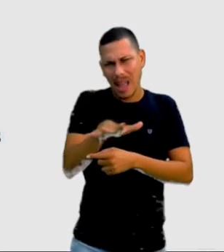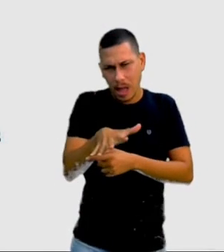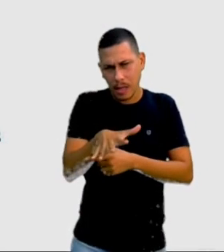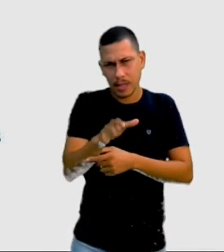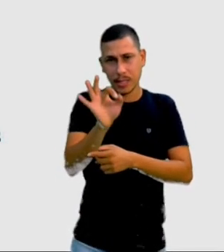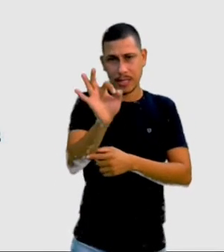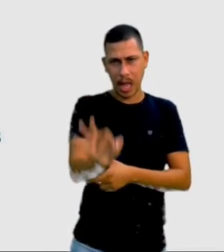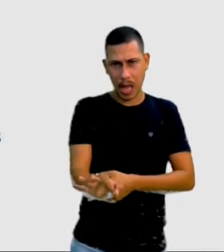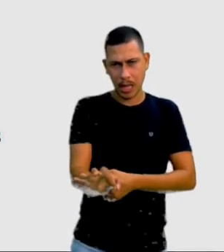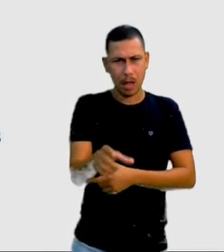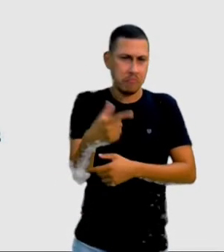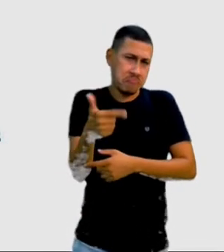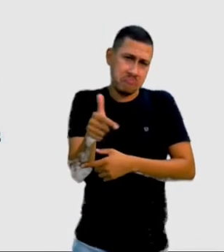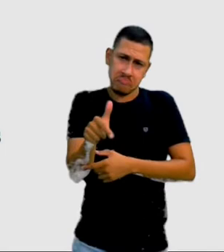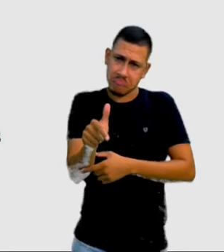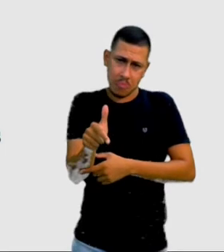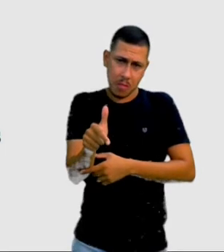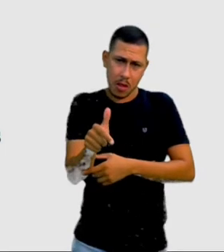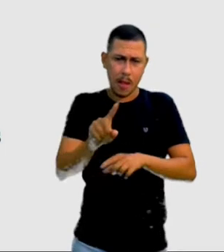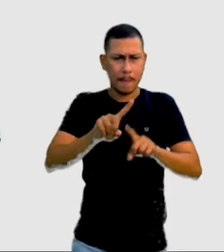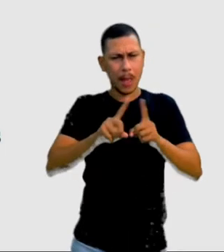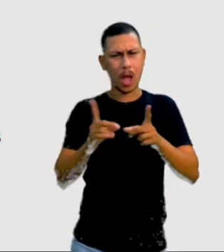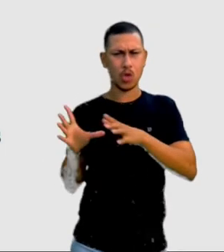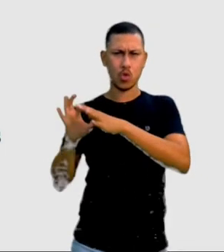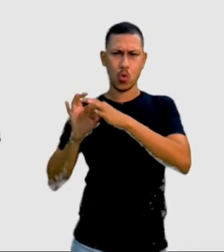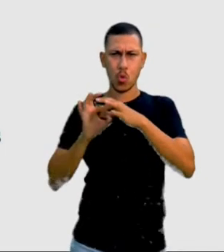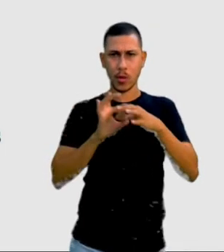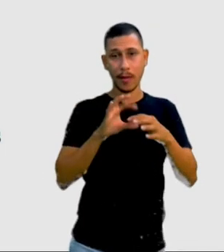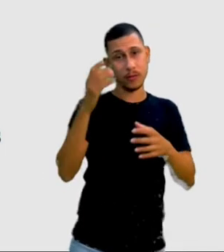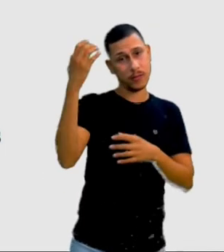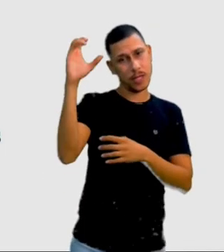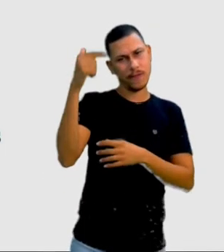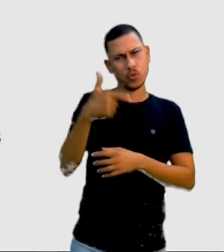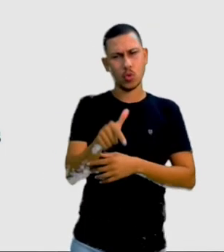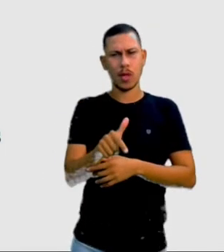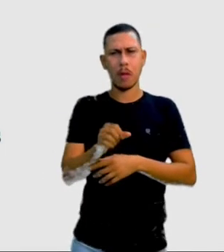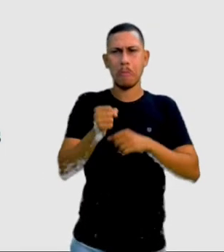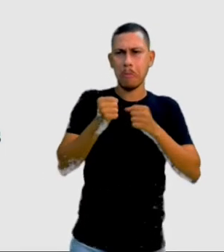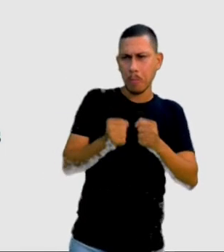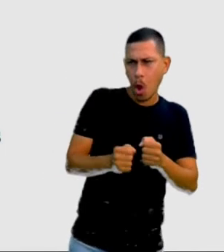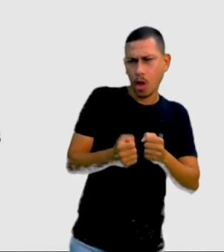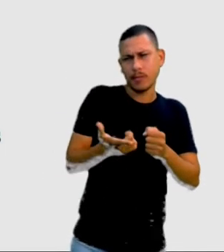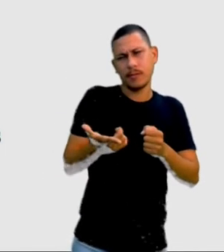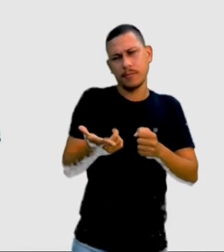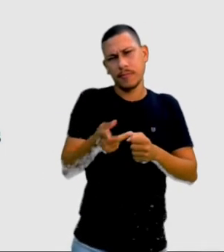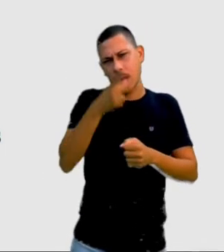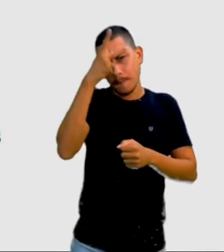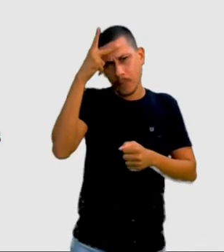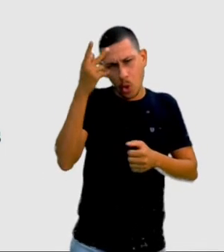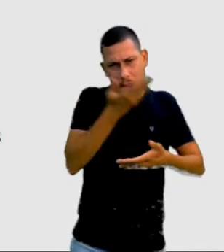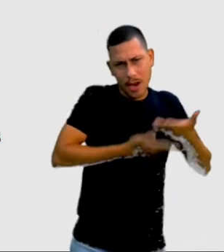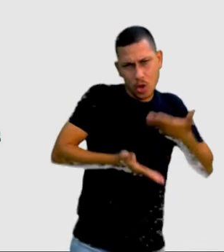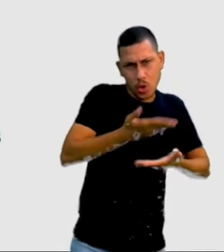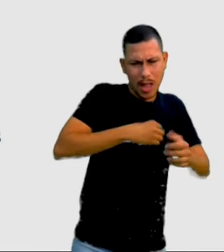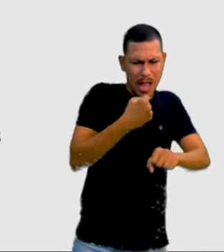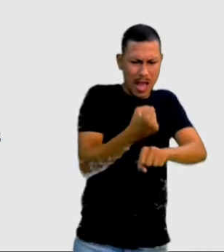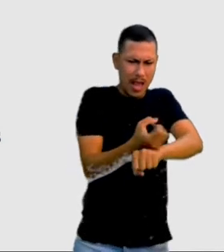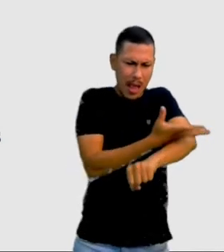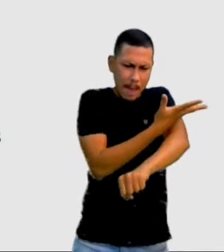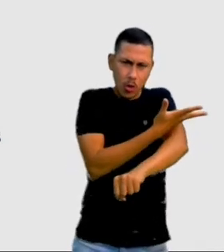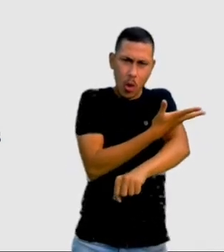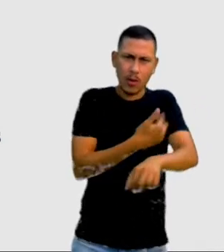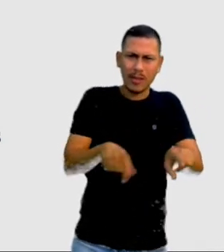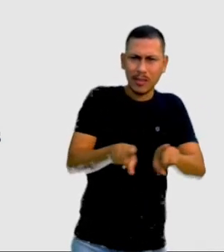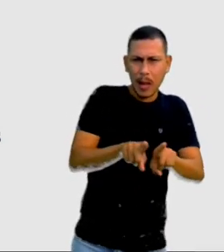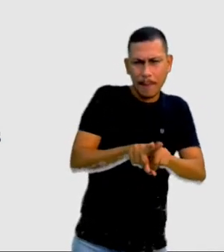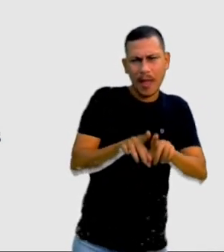exata não é conhecida dentro de um contexto científico, né? Pode ser associada a fatores emocionais, a